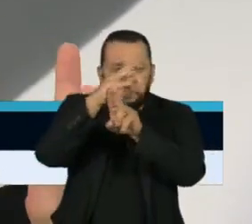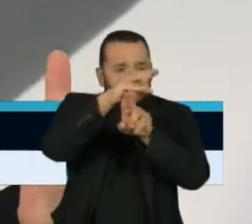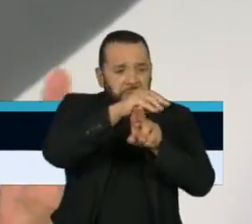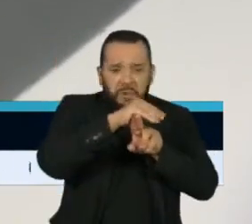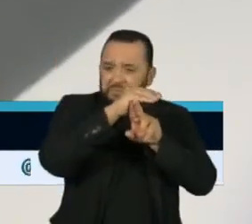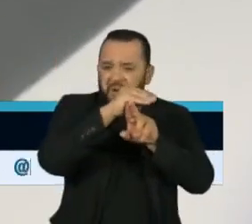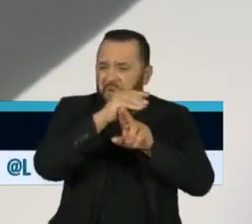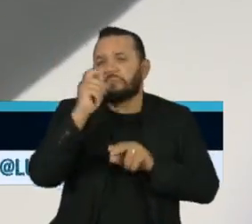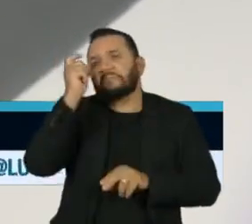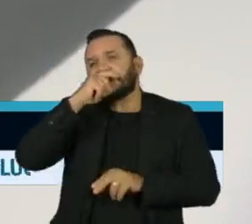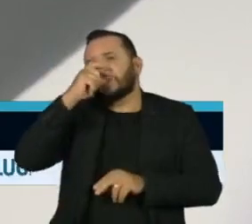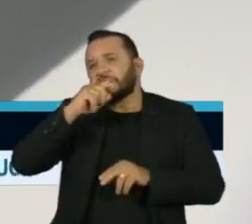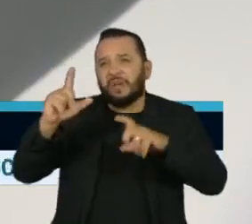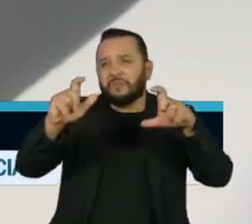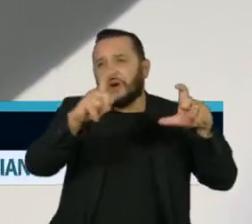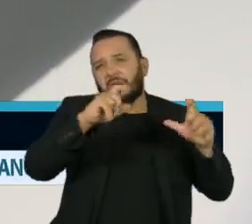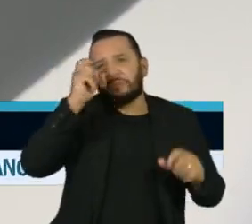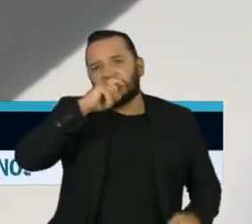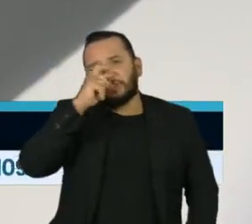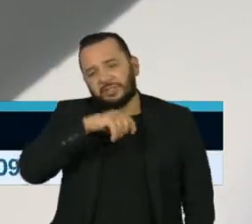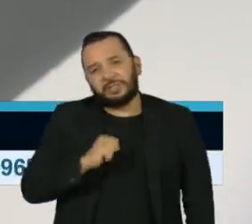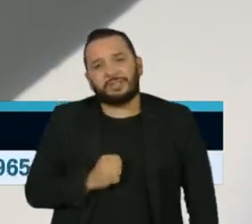e depoimentos são mentira isso é péssimo para os negócios